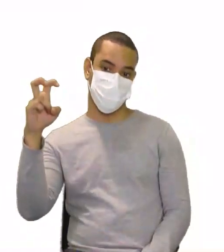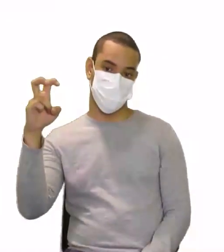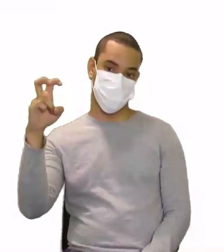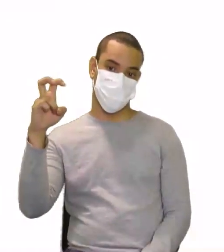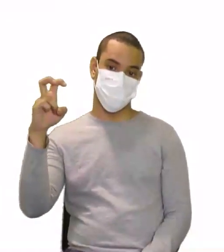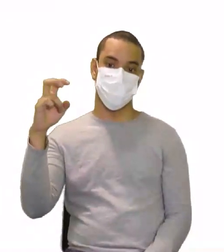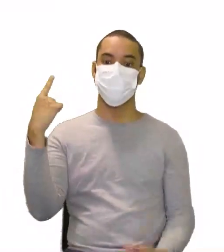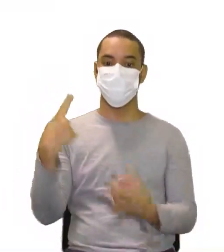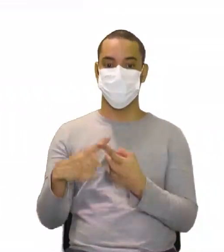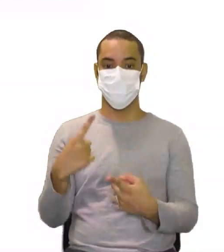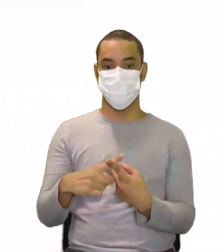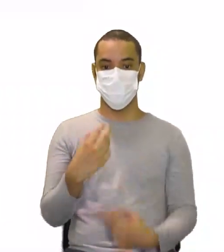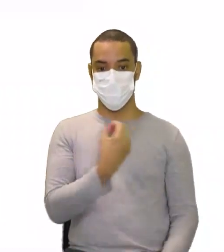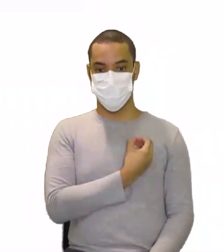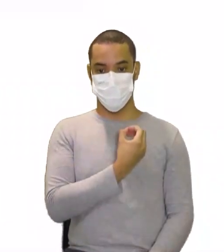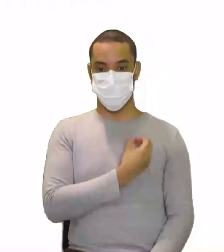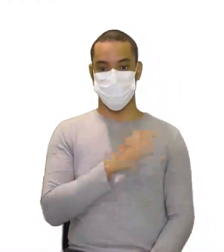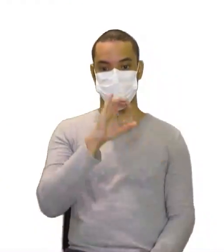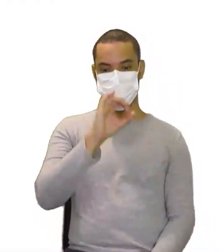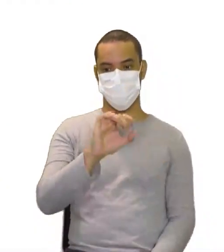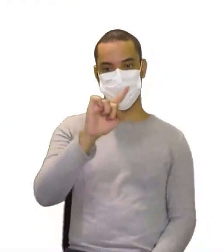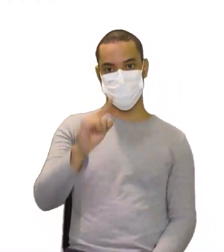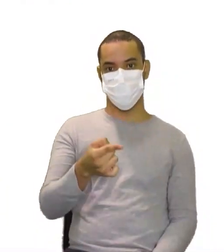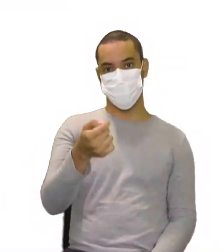5, por ser um número